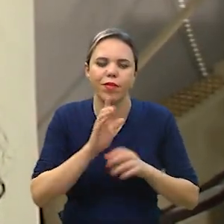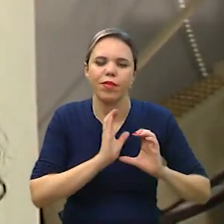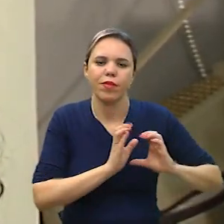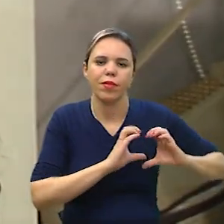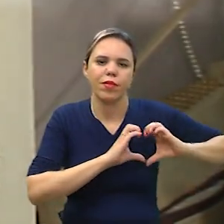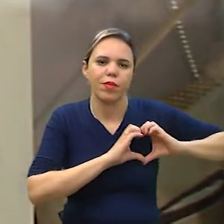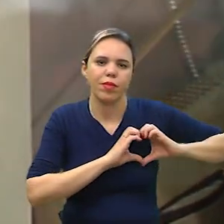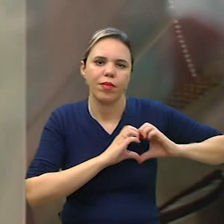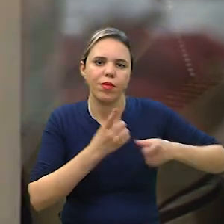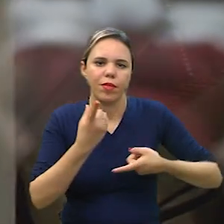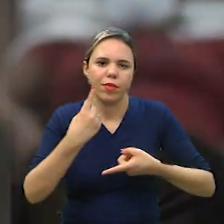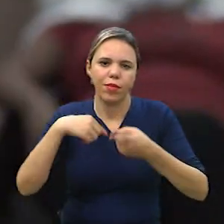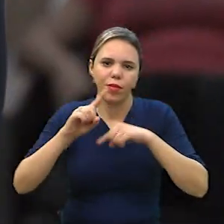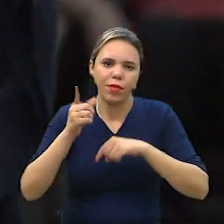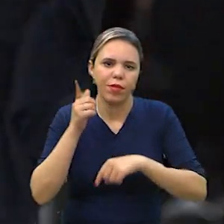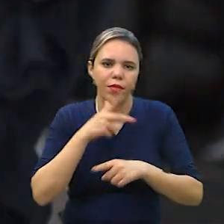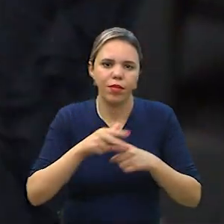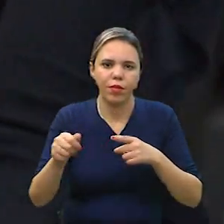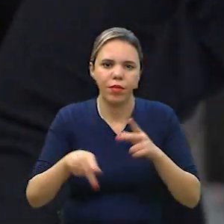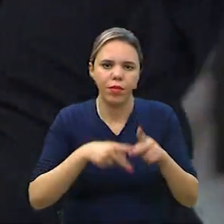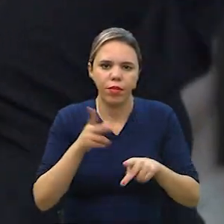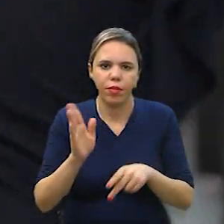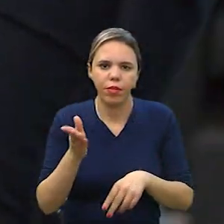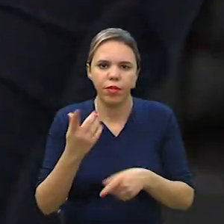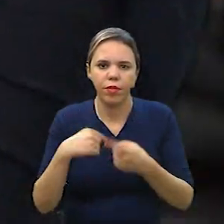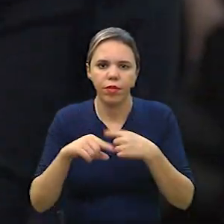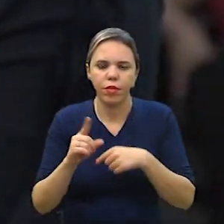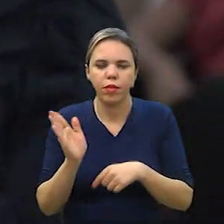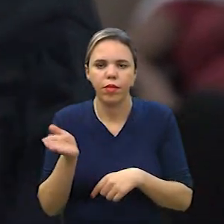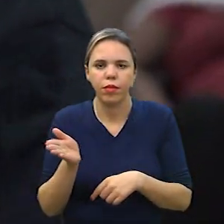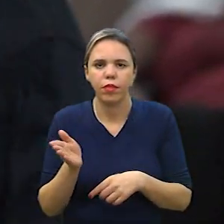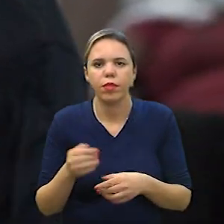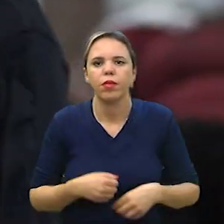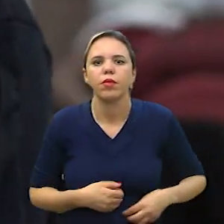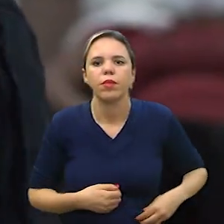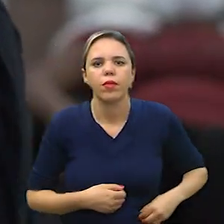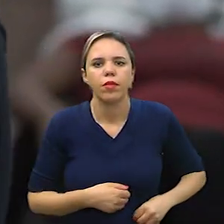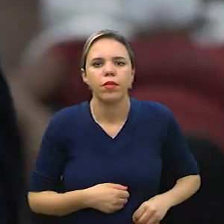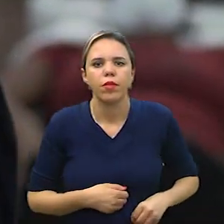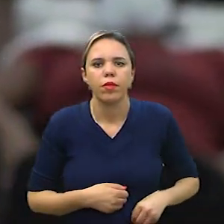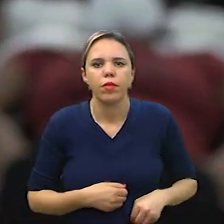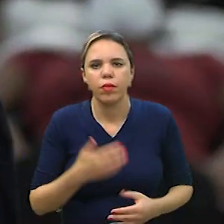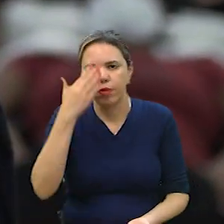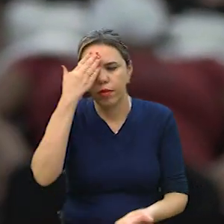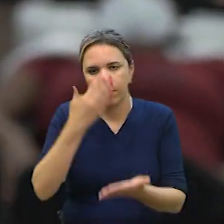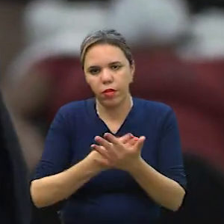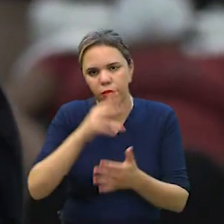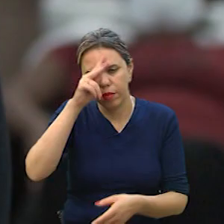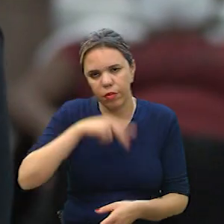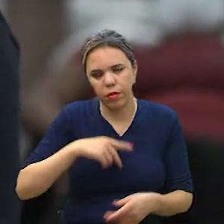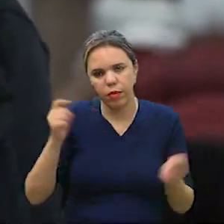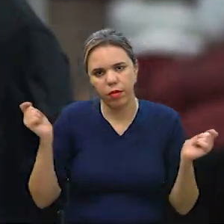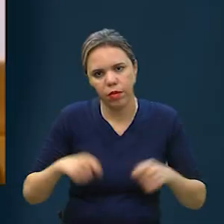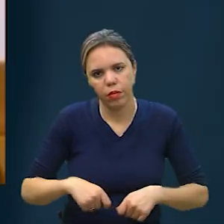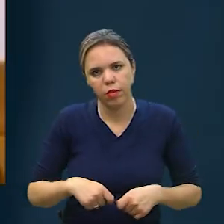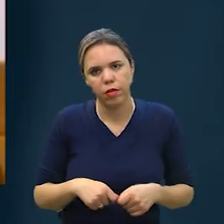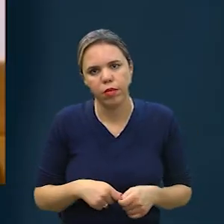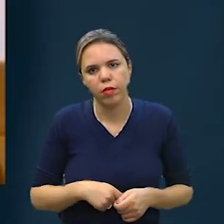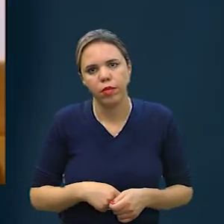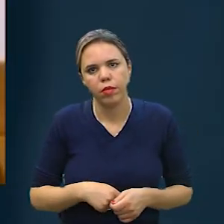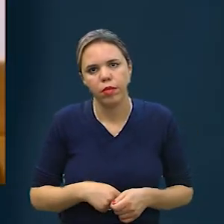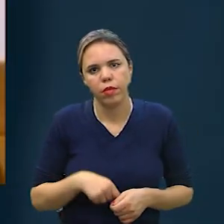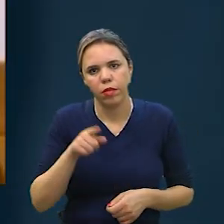o coração, é sucesso. Então, essas pessoas já são sucesso, mas é aquilo, Mirna, é acreditar que você é capaz.